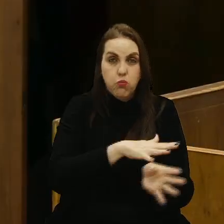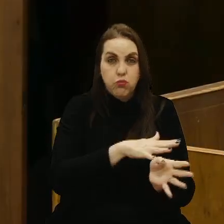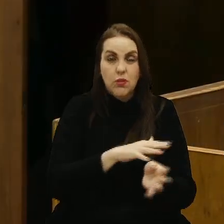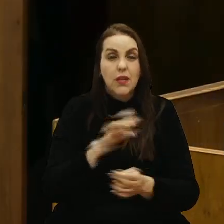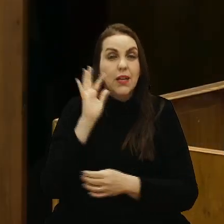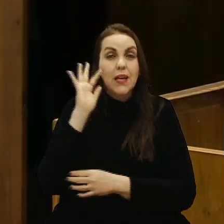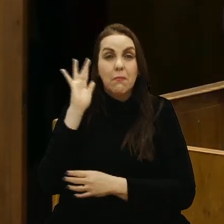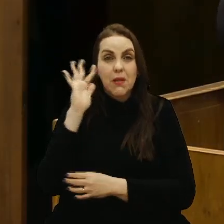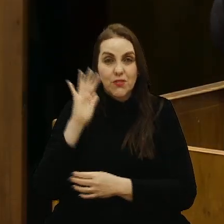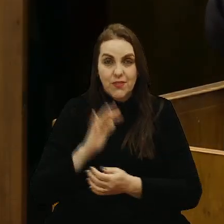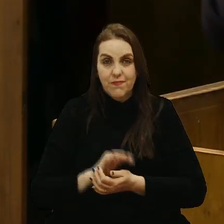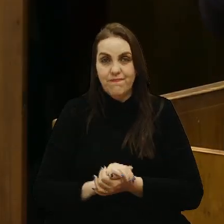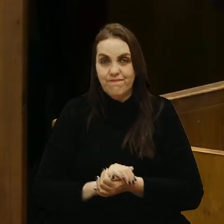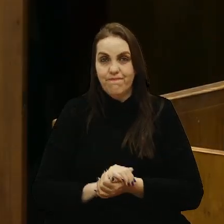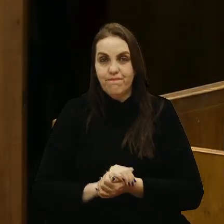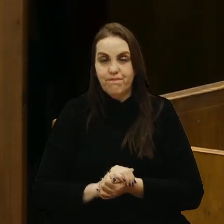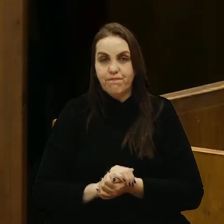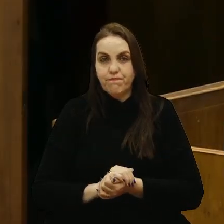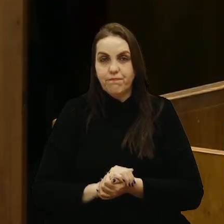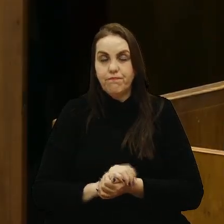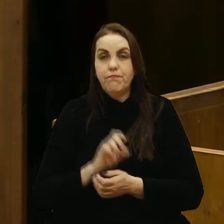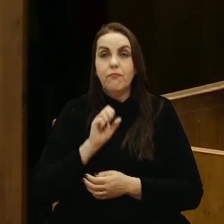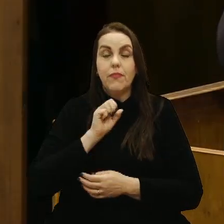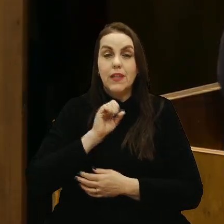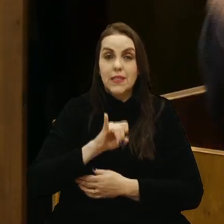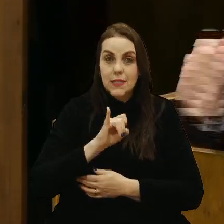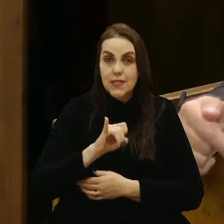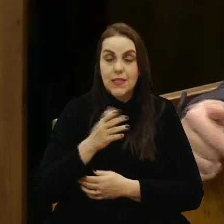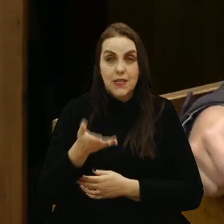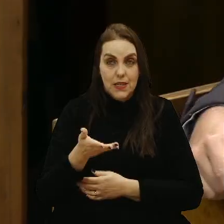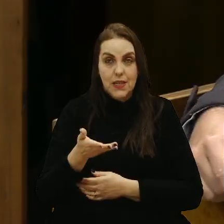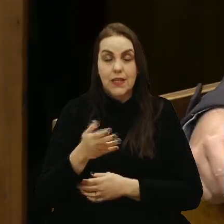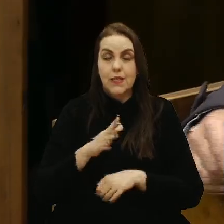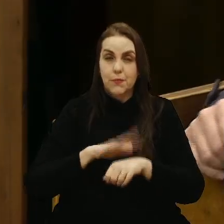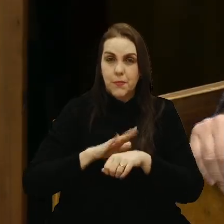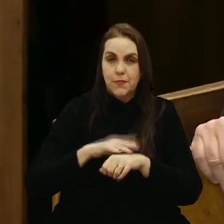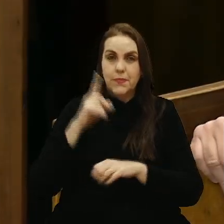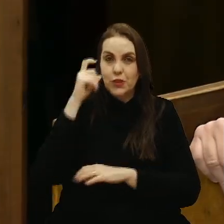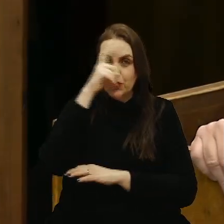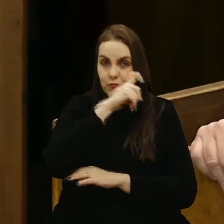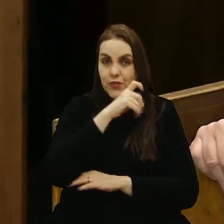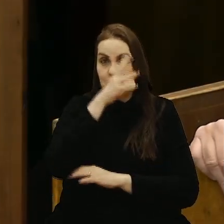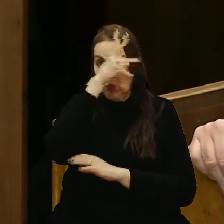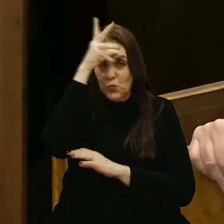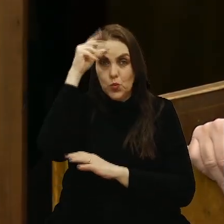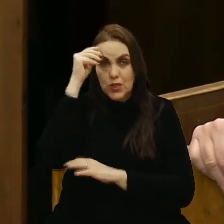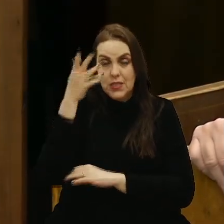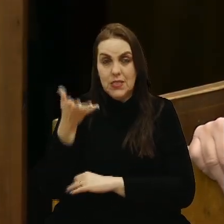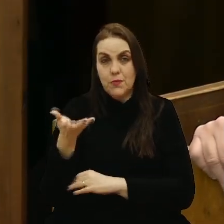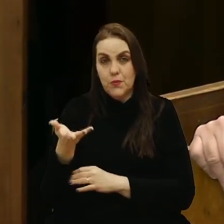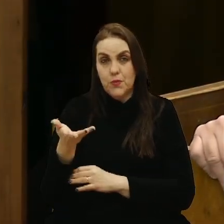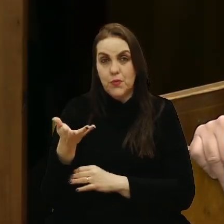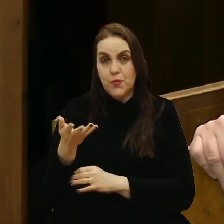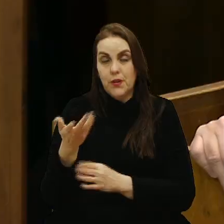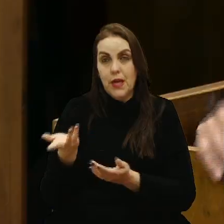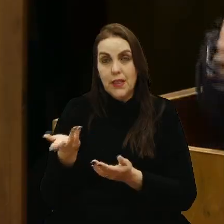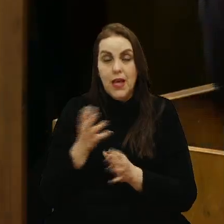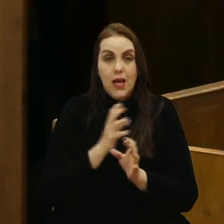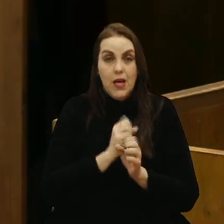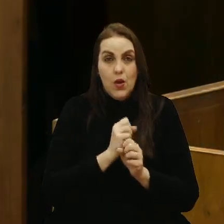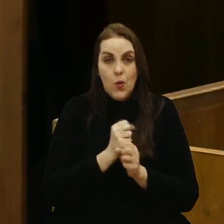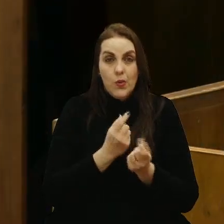já imaginaram se nessa situação difícil que o município se encontra, segundo o prefeito, do ponto de vista das contas